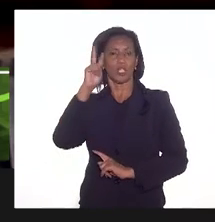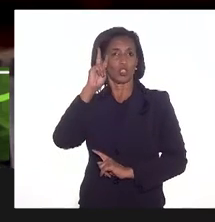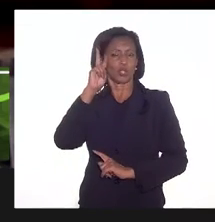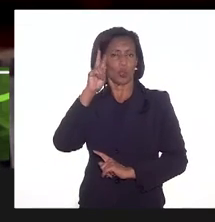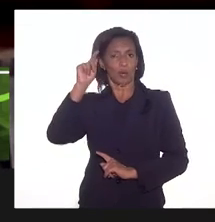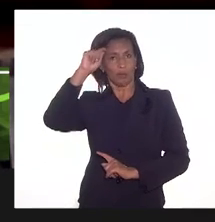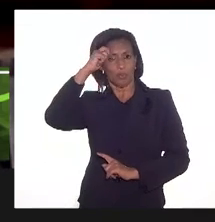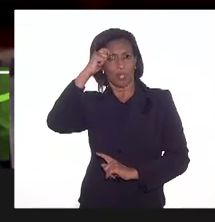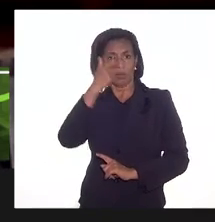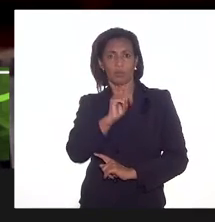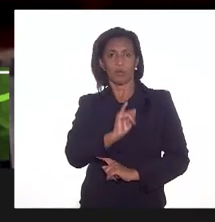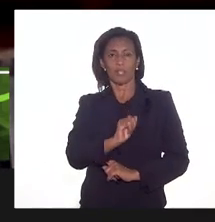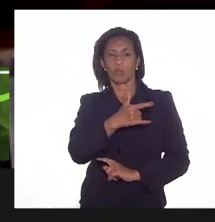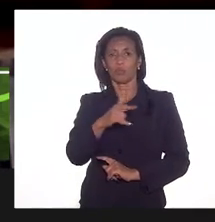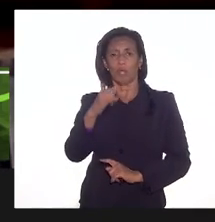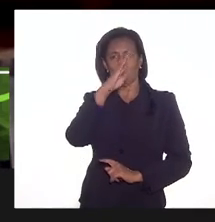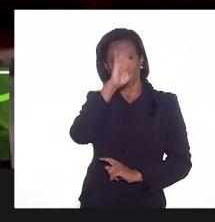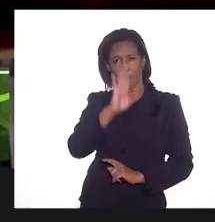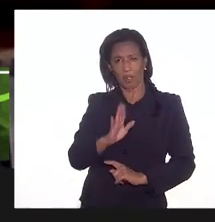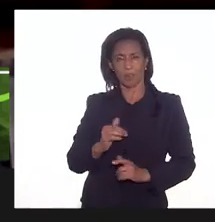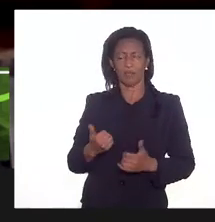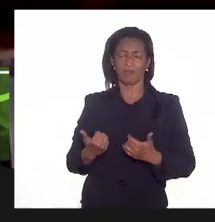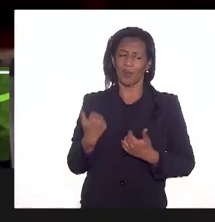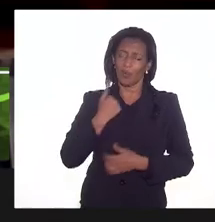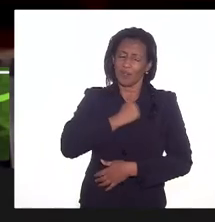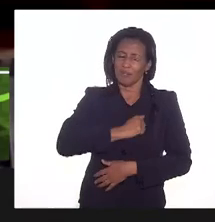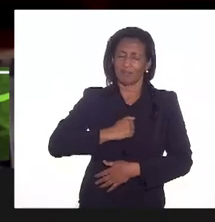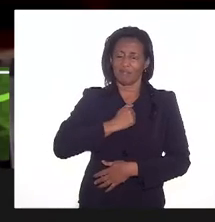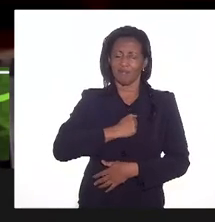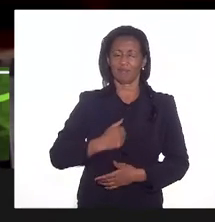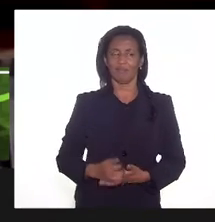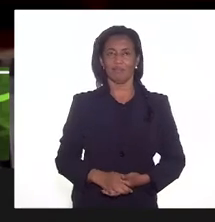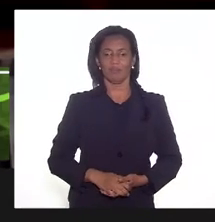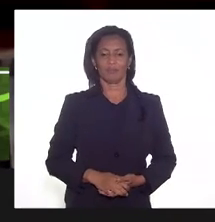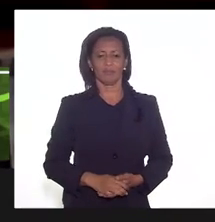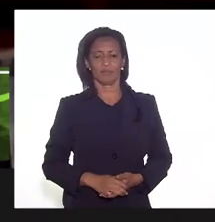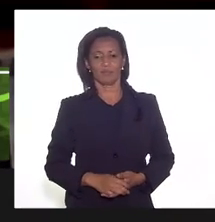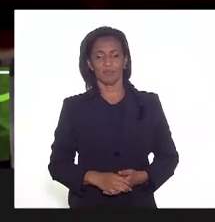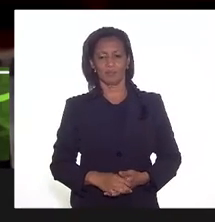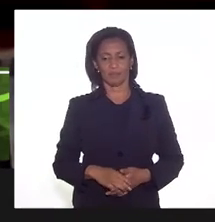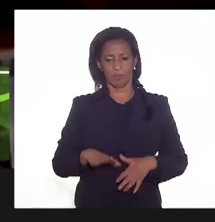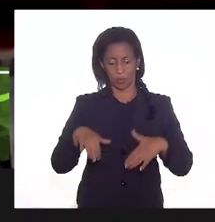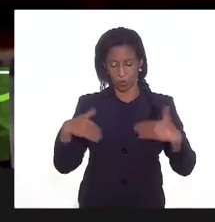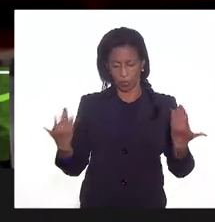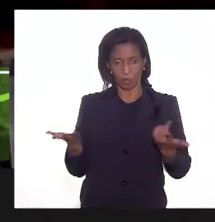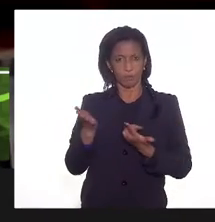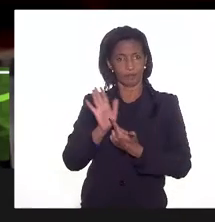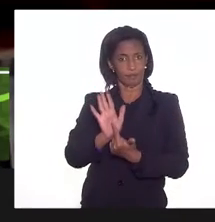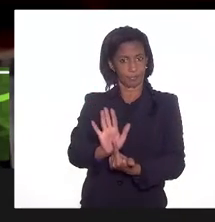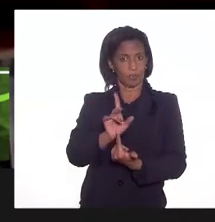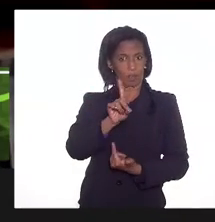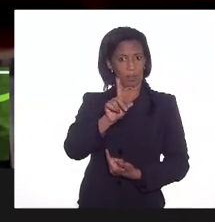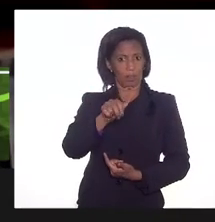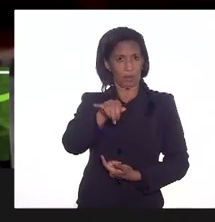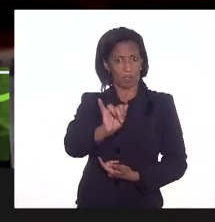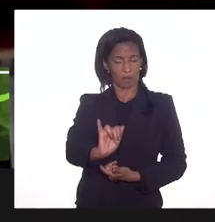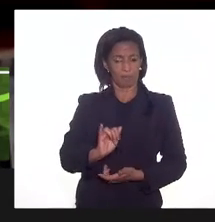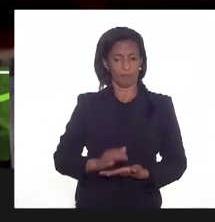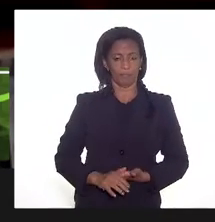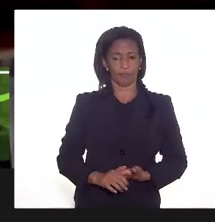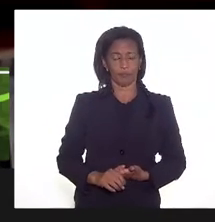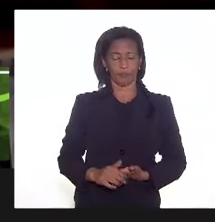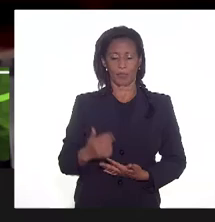o Januário está aqui com a gente vai continuar com a gente agora como saudade como você me apresentou Dani eu sou do